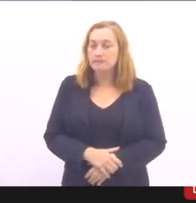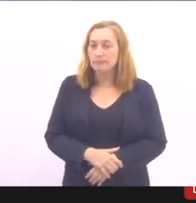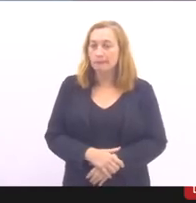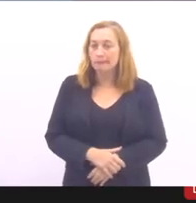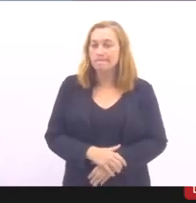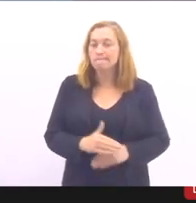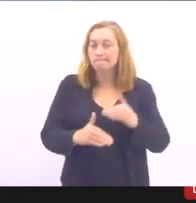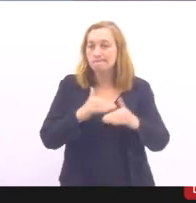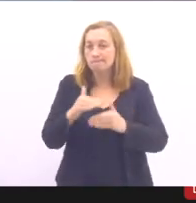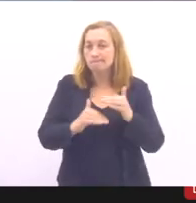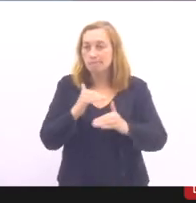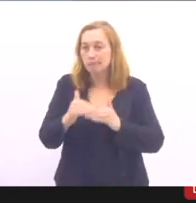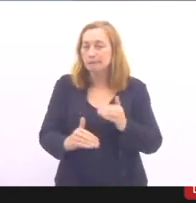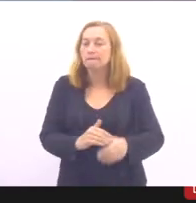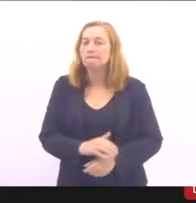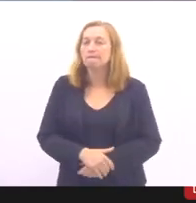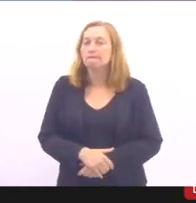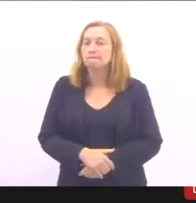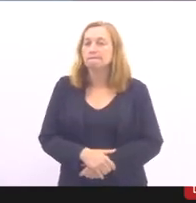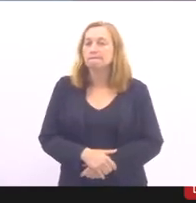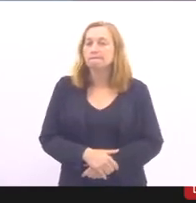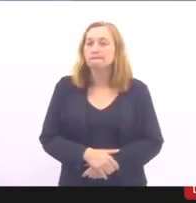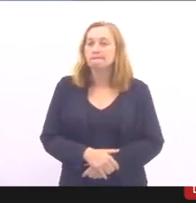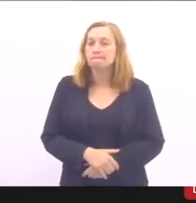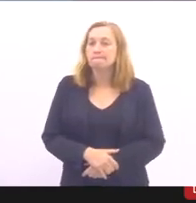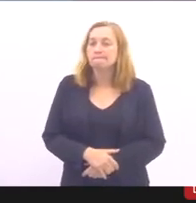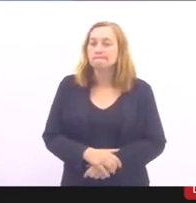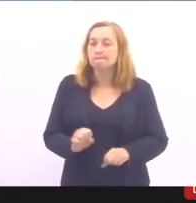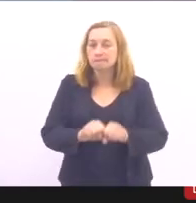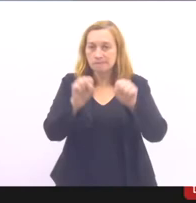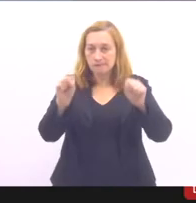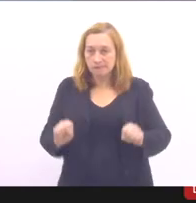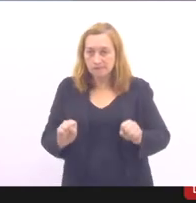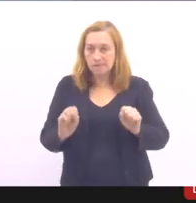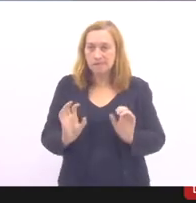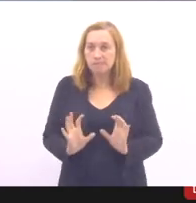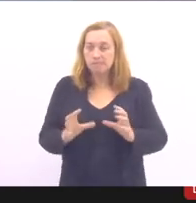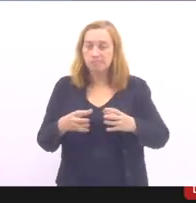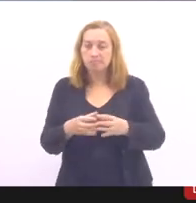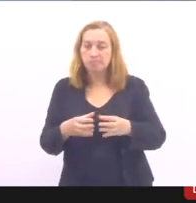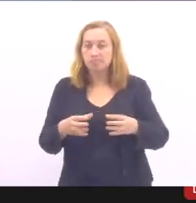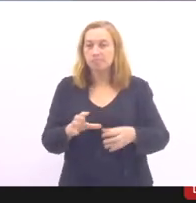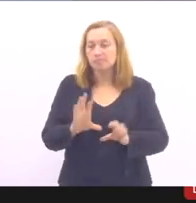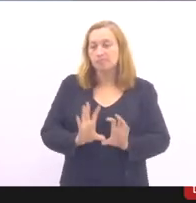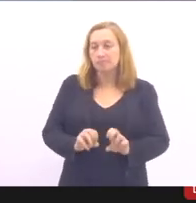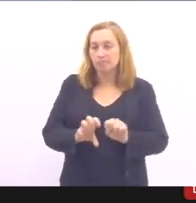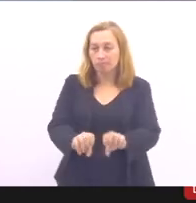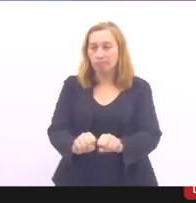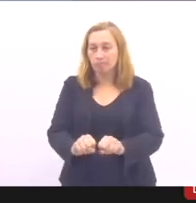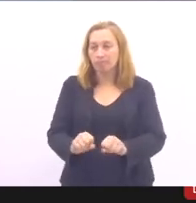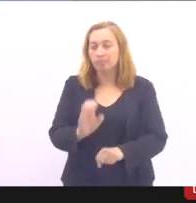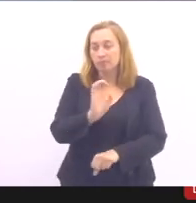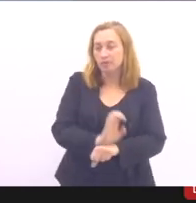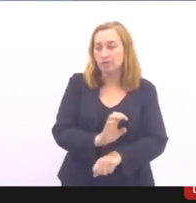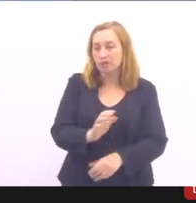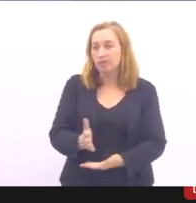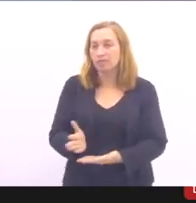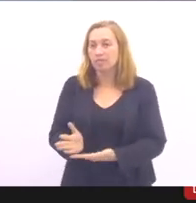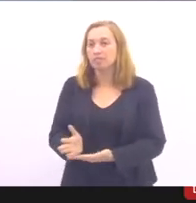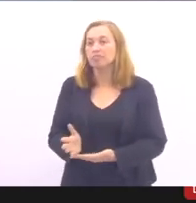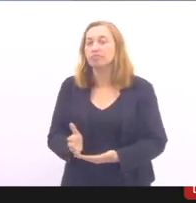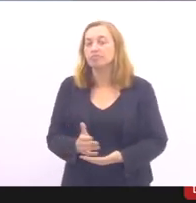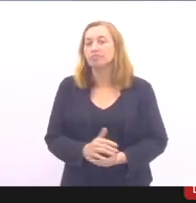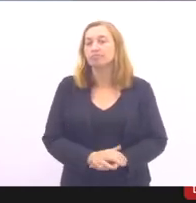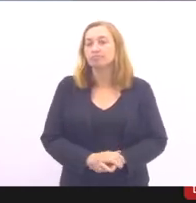para desenvolvimento, né, do sistema de cooperativa de catadores no estado e trazer eles para a inserção